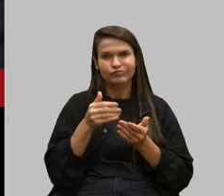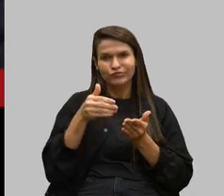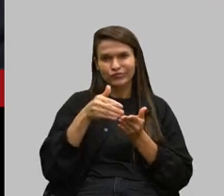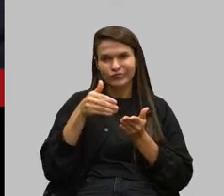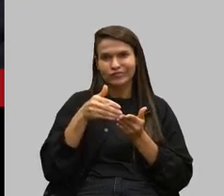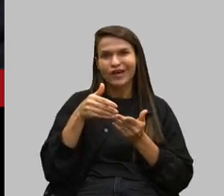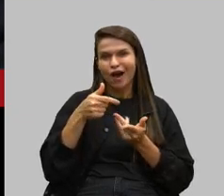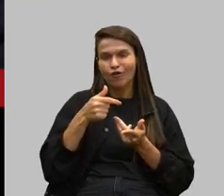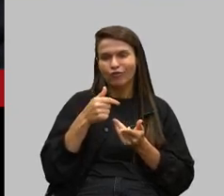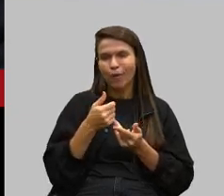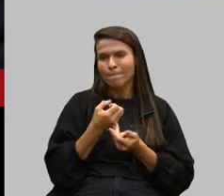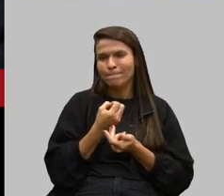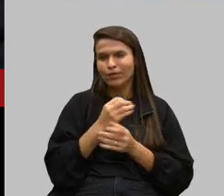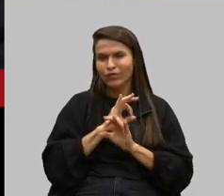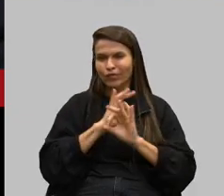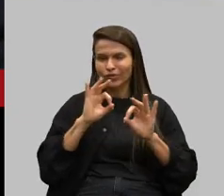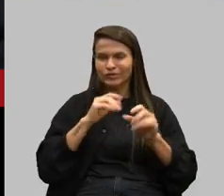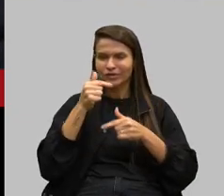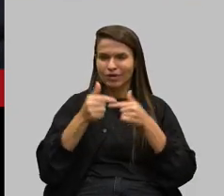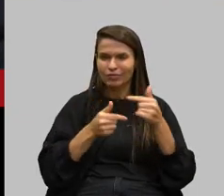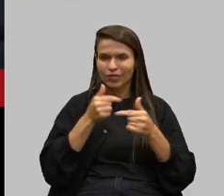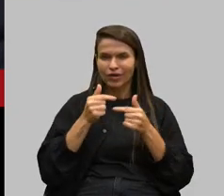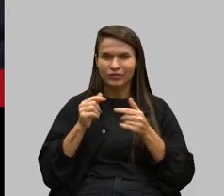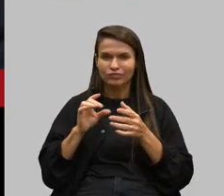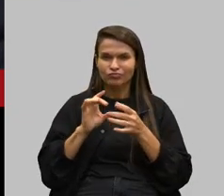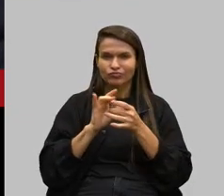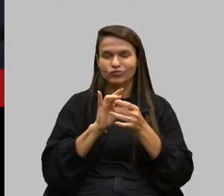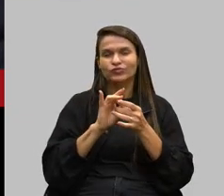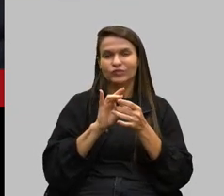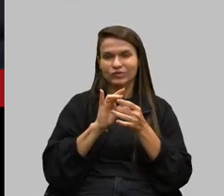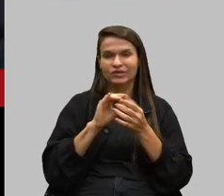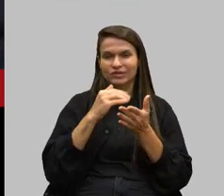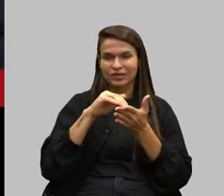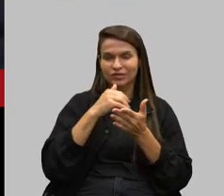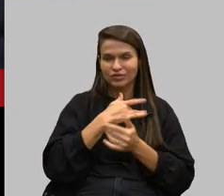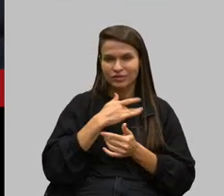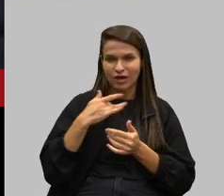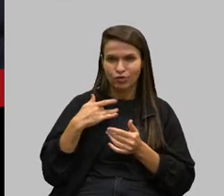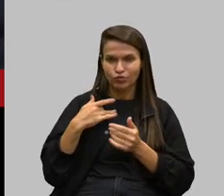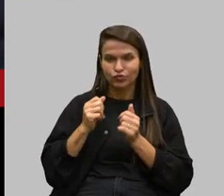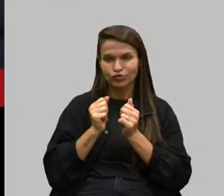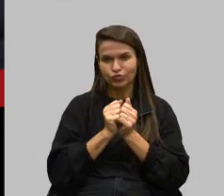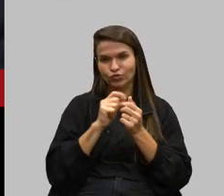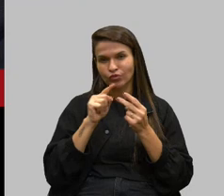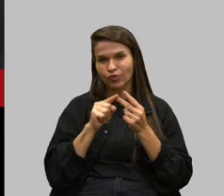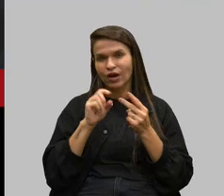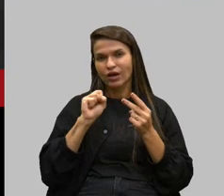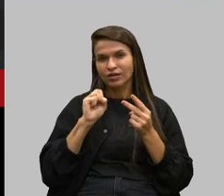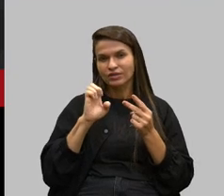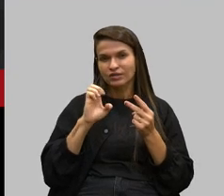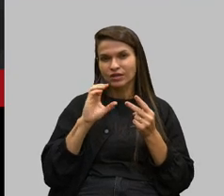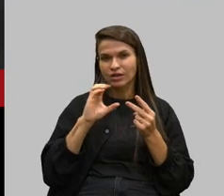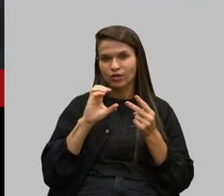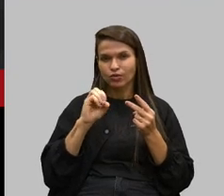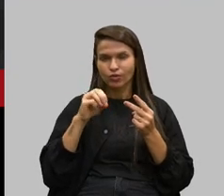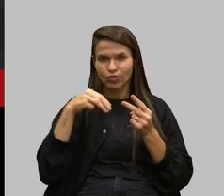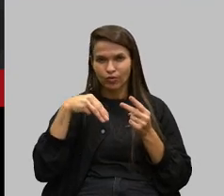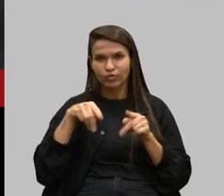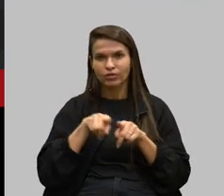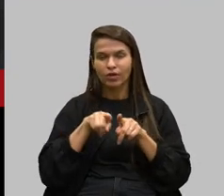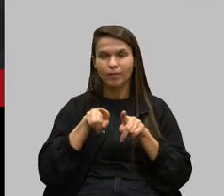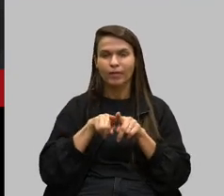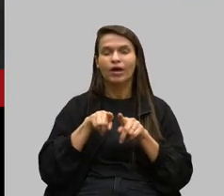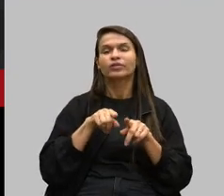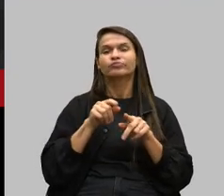trabalho conjunto da Secretaria de Saúde junto com a Secom bom eh a campanha de saúde mental e trabalho